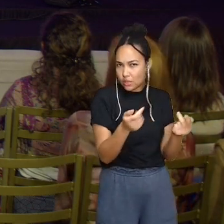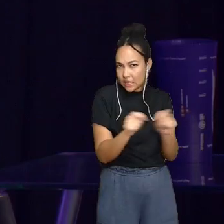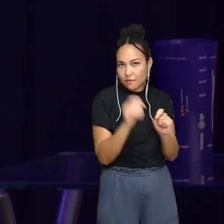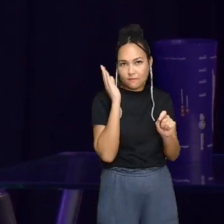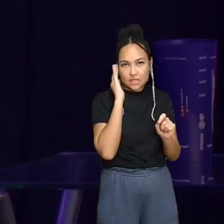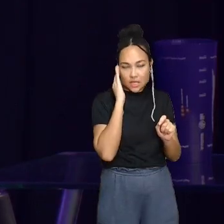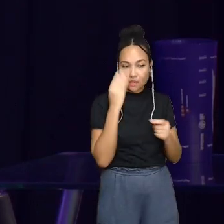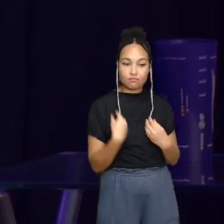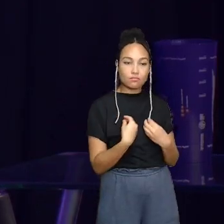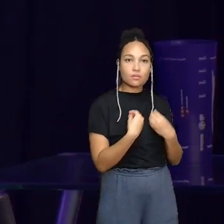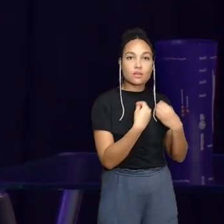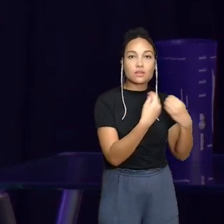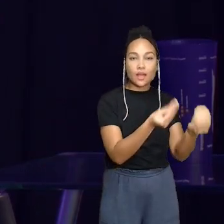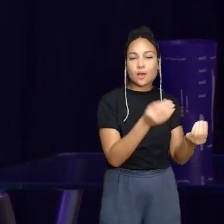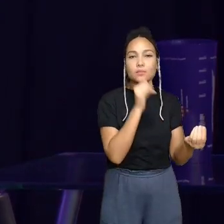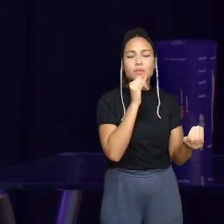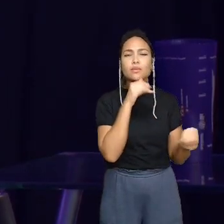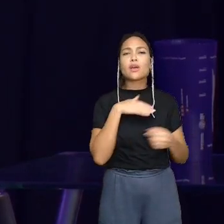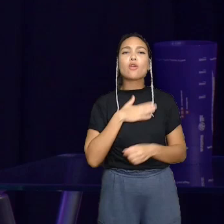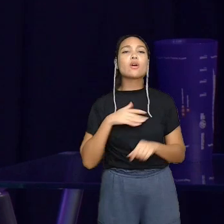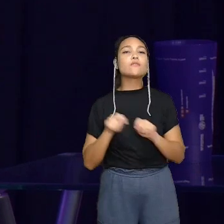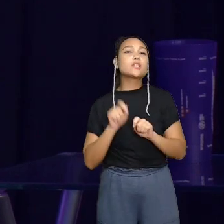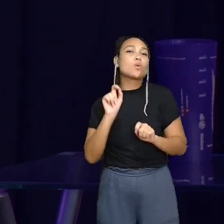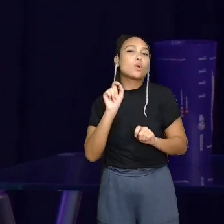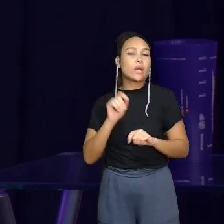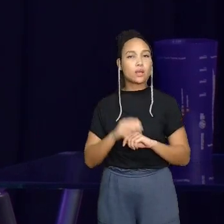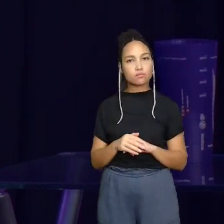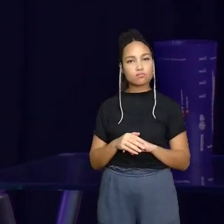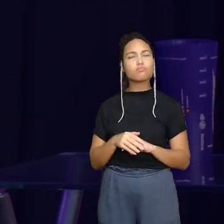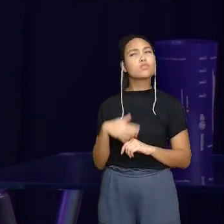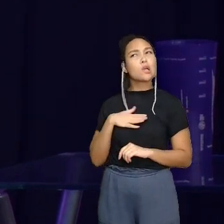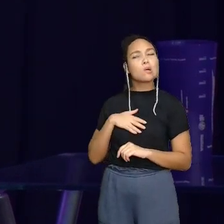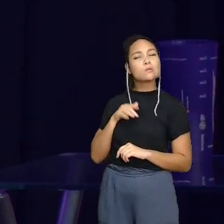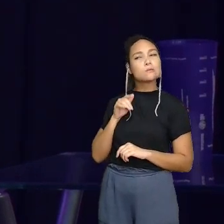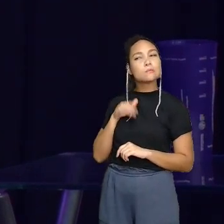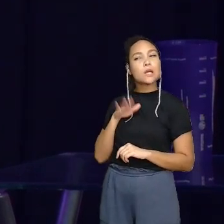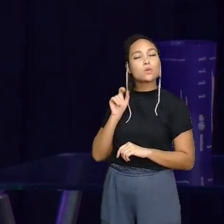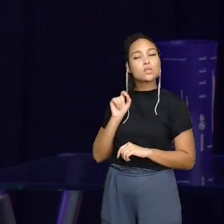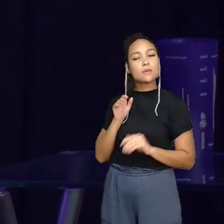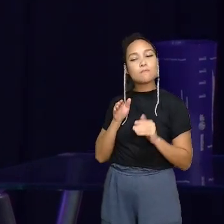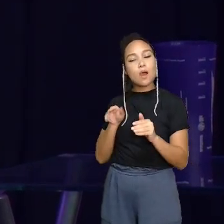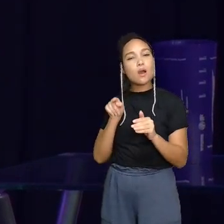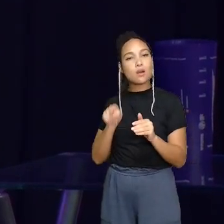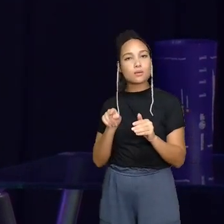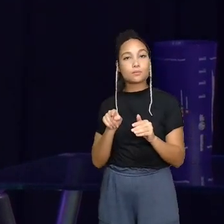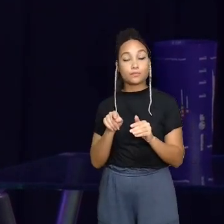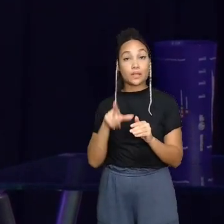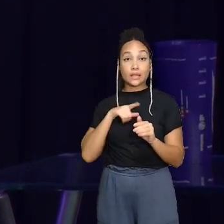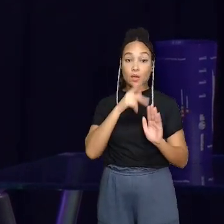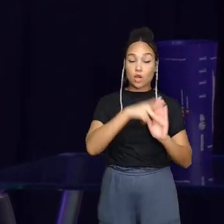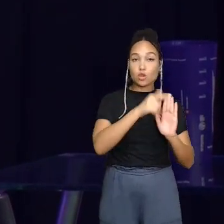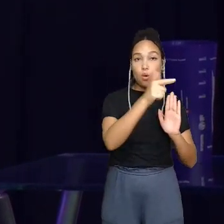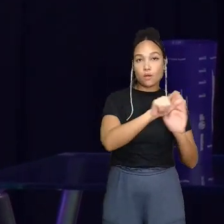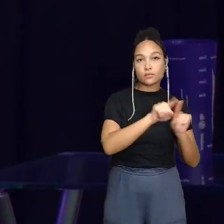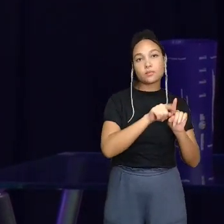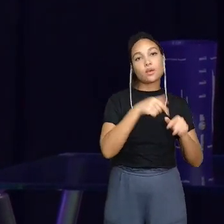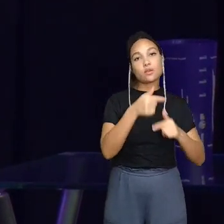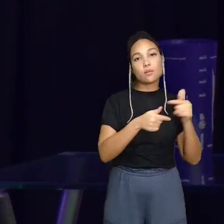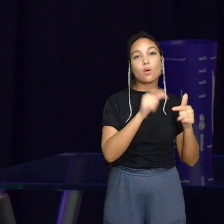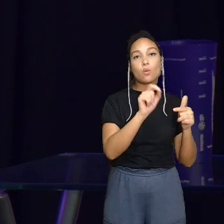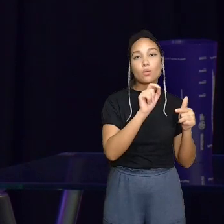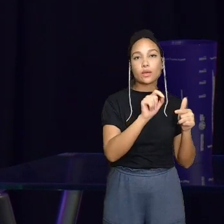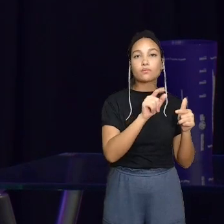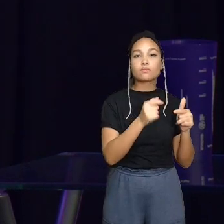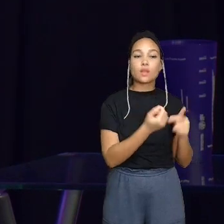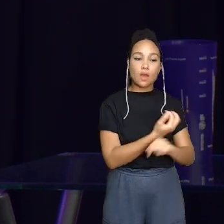O que eu gosto de fazer, o que tem significado. Teve um outro projeto que a gente trabalhou com as hortas comunitárias,